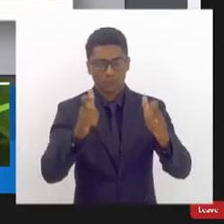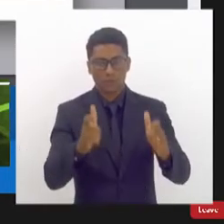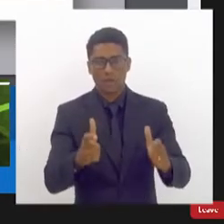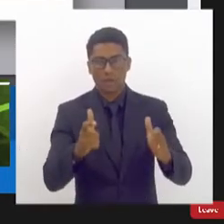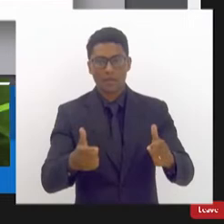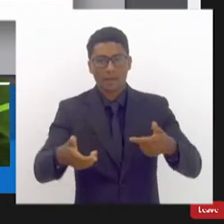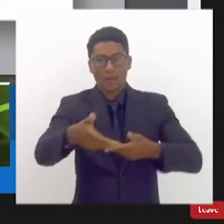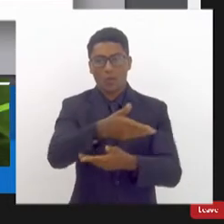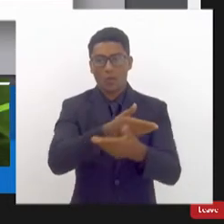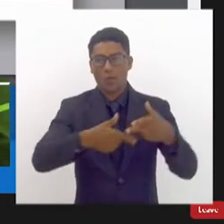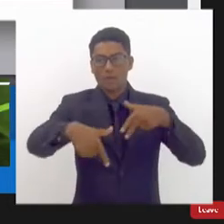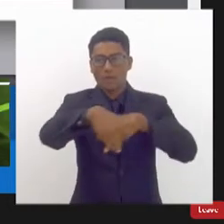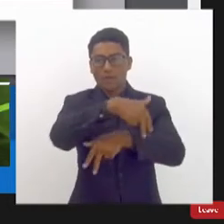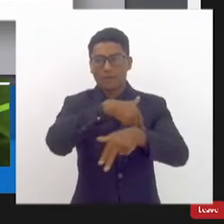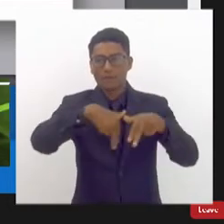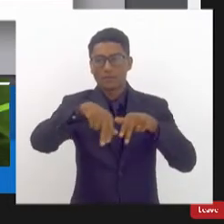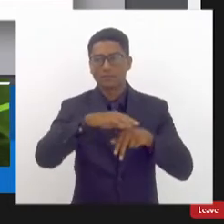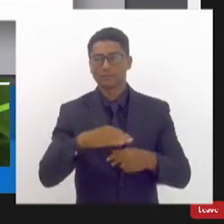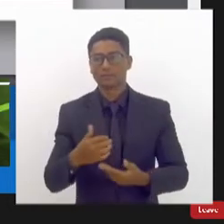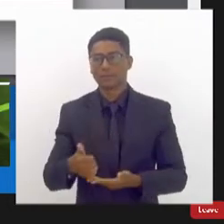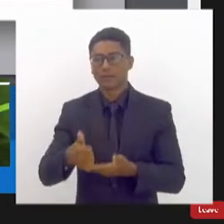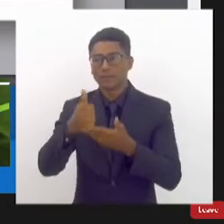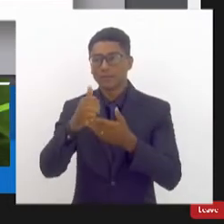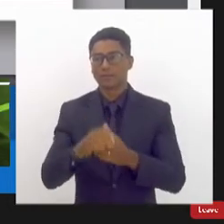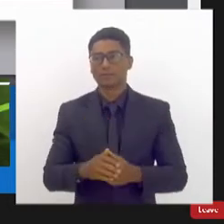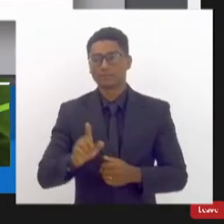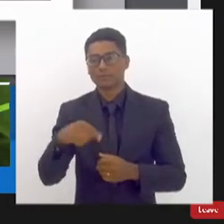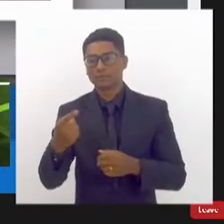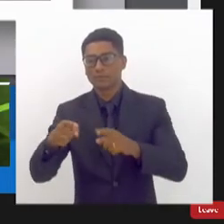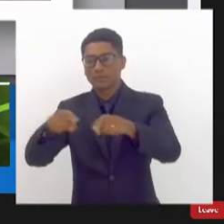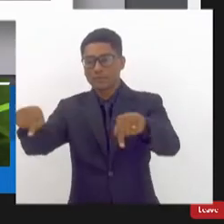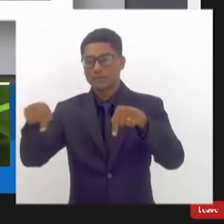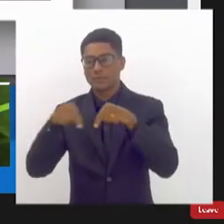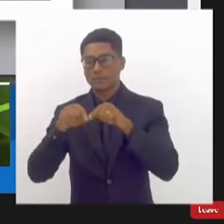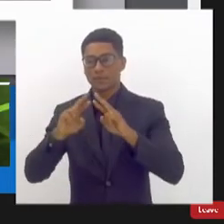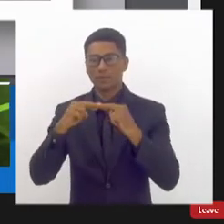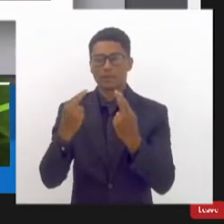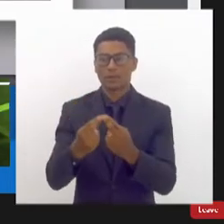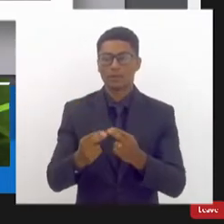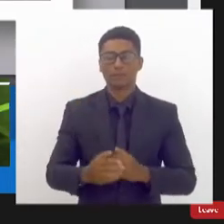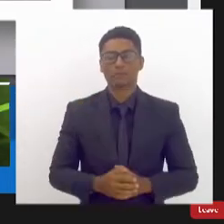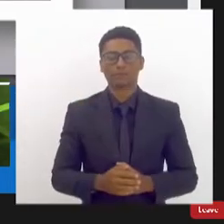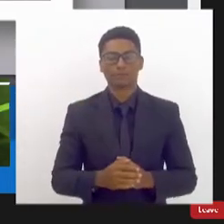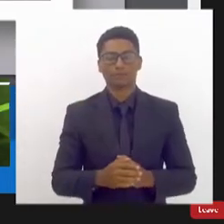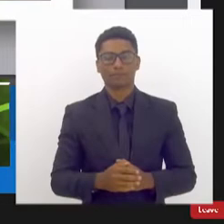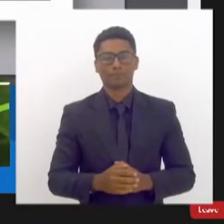convivência, a assessoria técnica, a sala de reuniões. Pode passar, por gentileza.